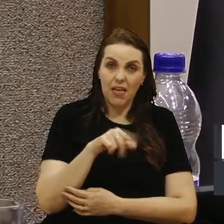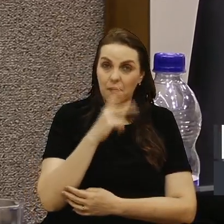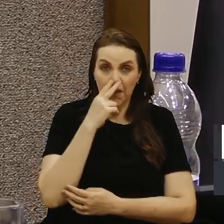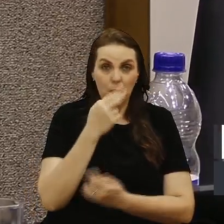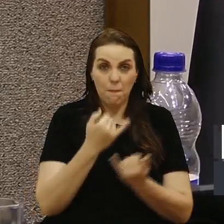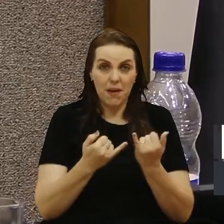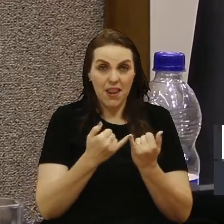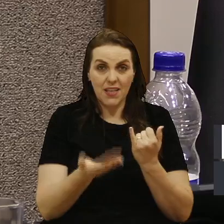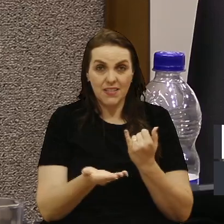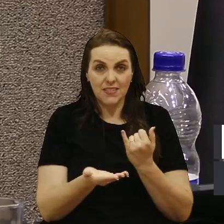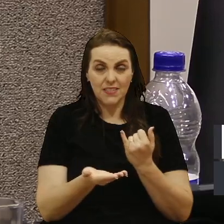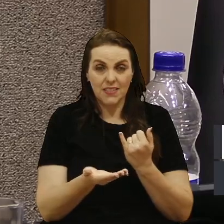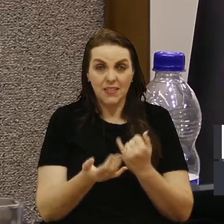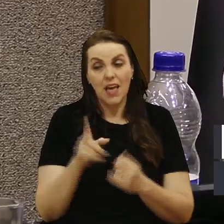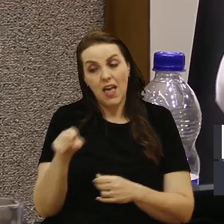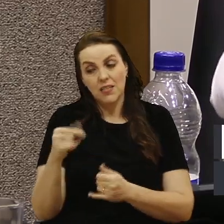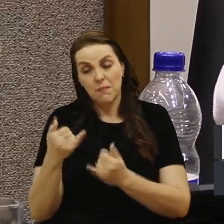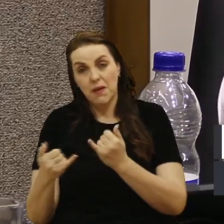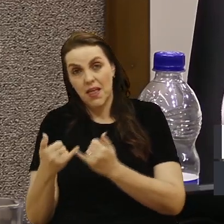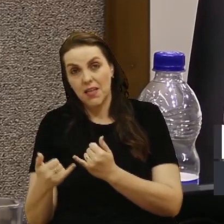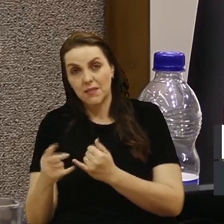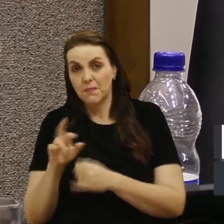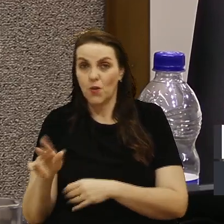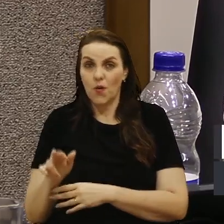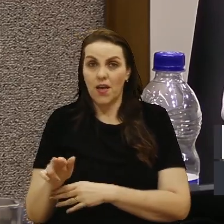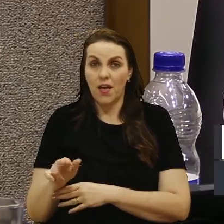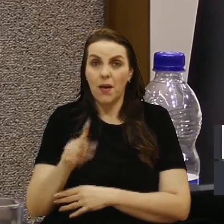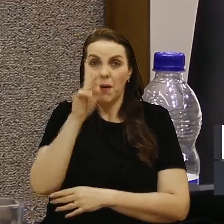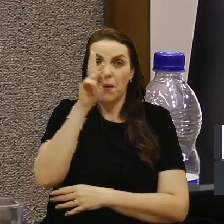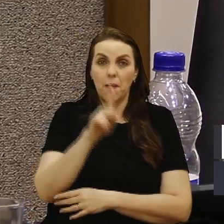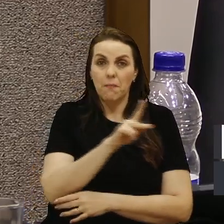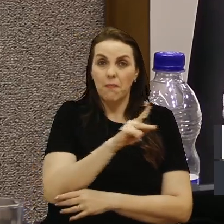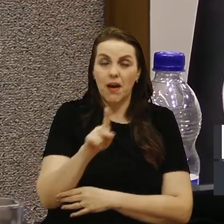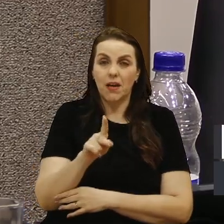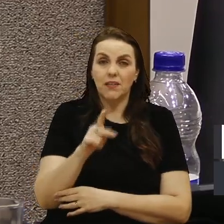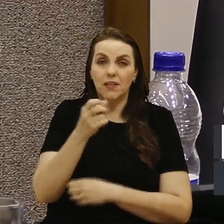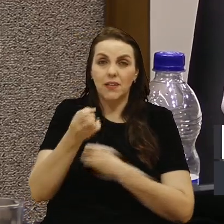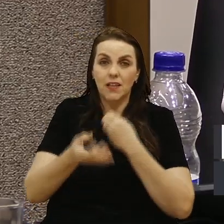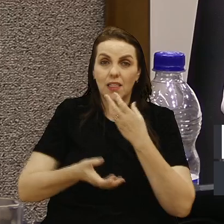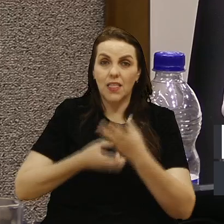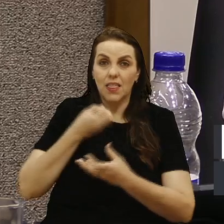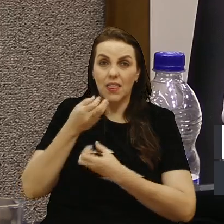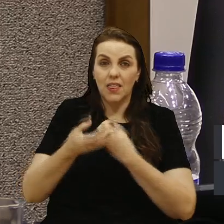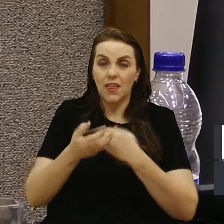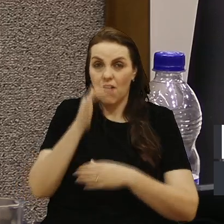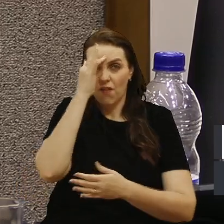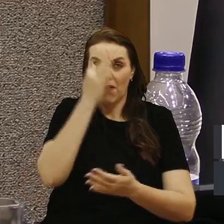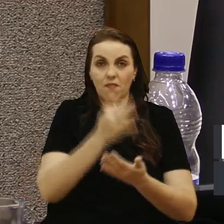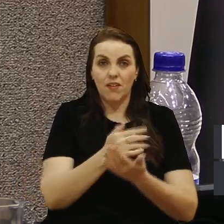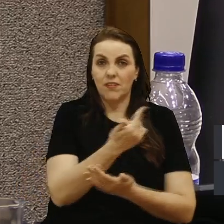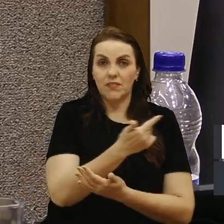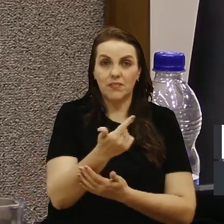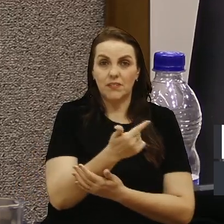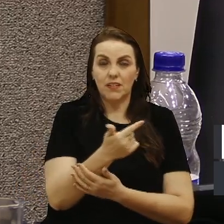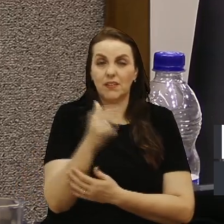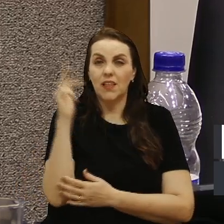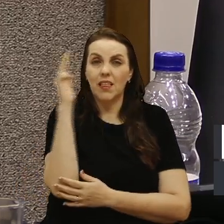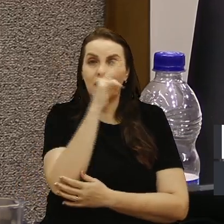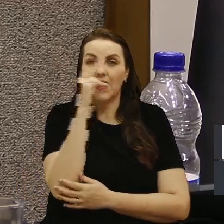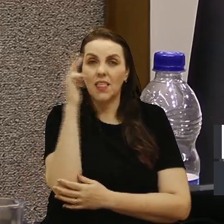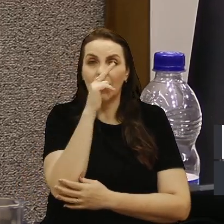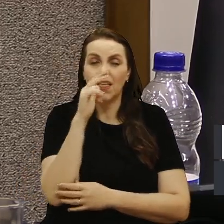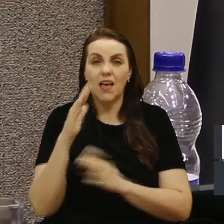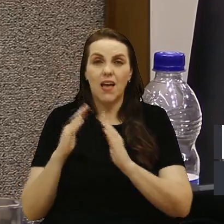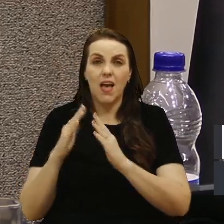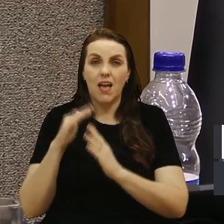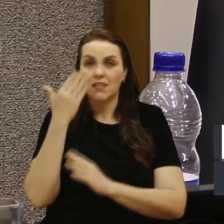é. Vê-se um padre fazendo sermão sem ter fé e um bêbado no cabaré a Jesus fazendo prece. Que um é, mas